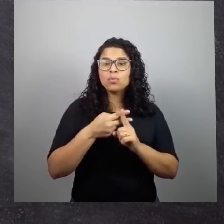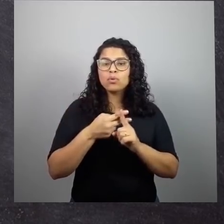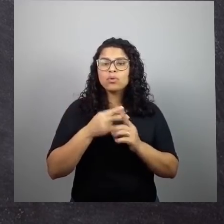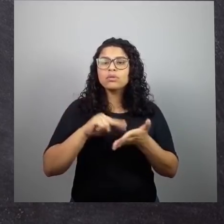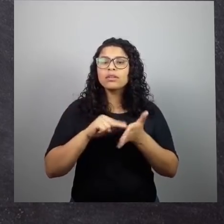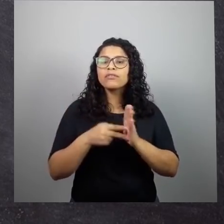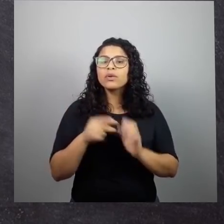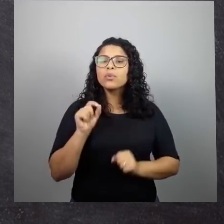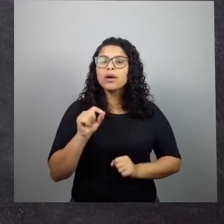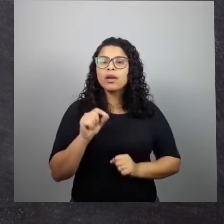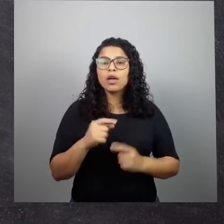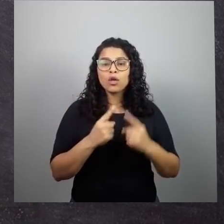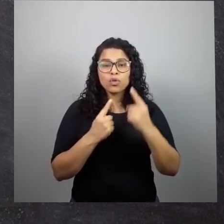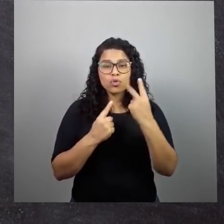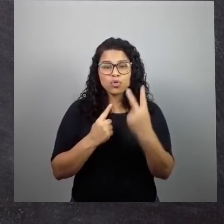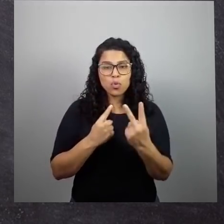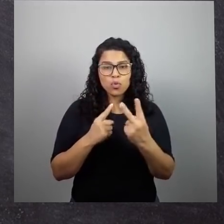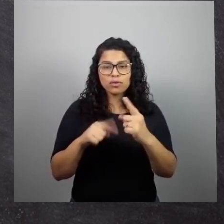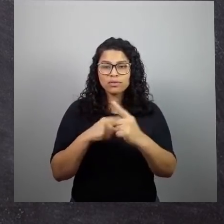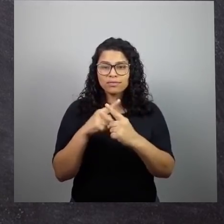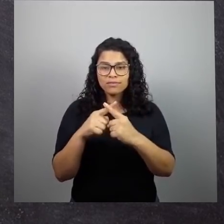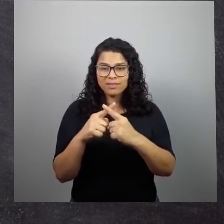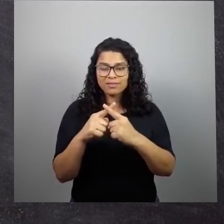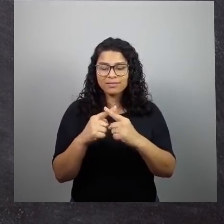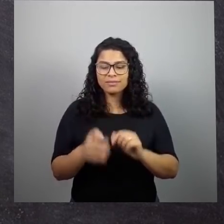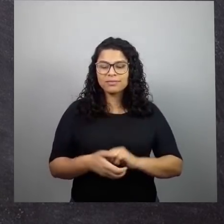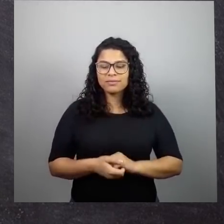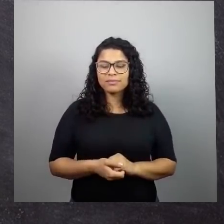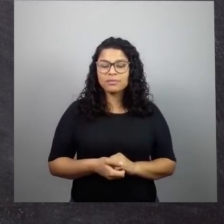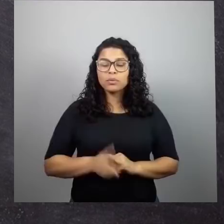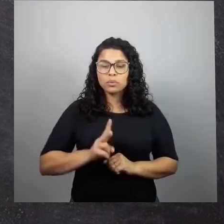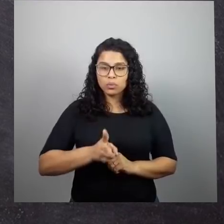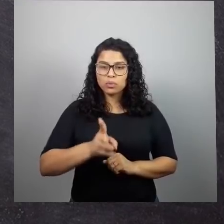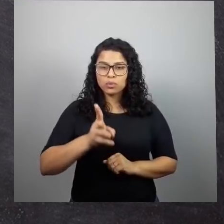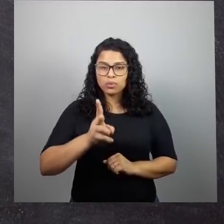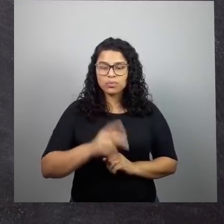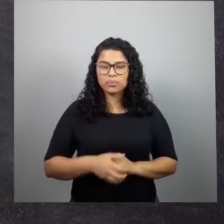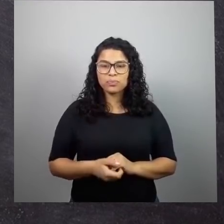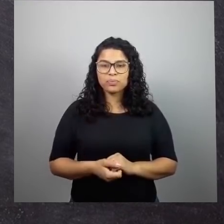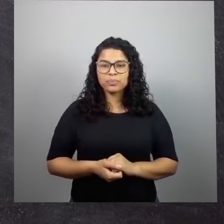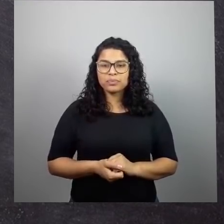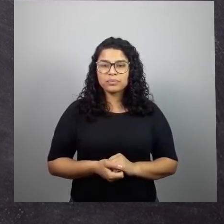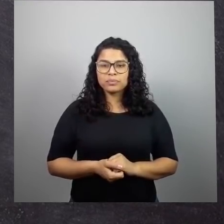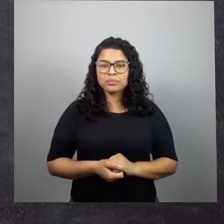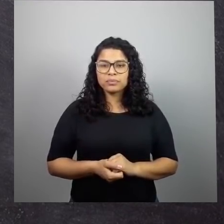significava 2 vezes. Então, continuando.